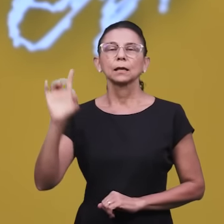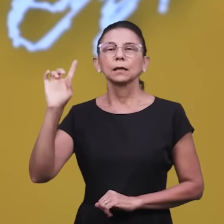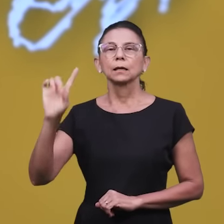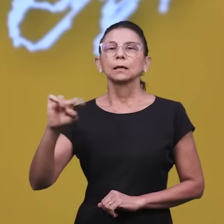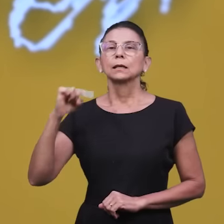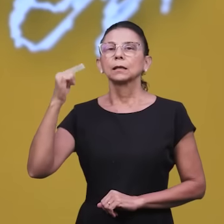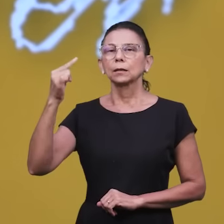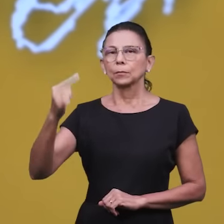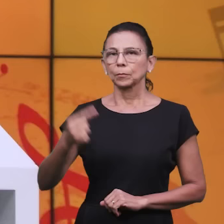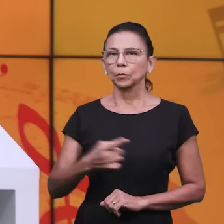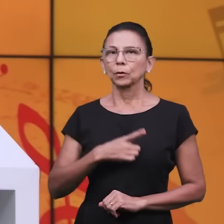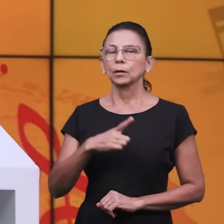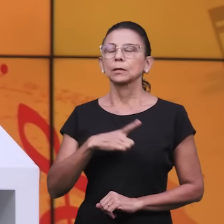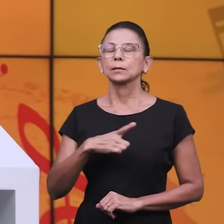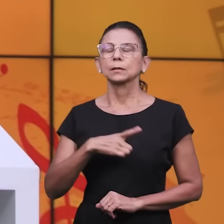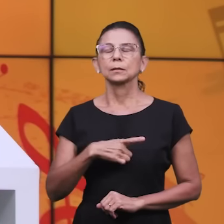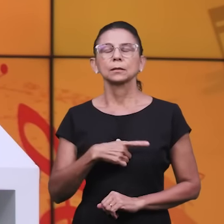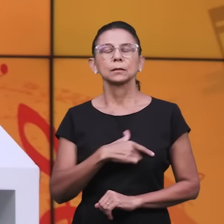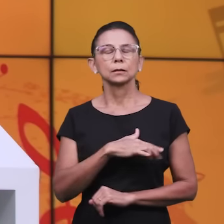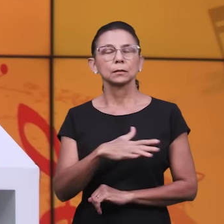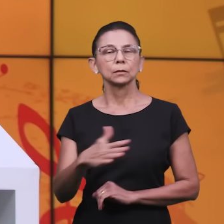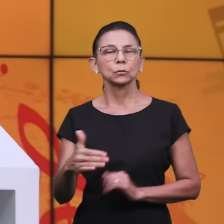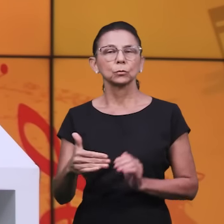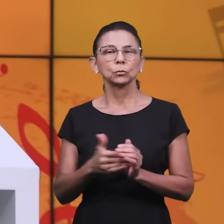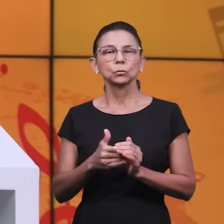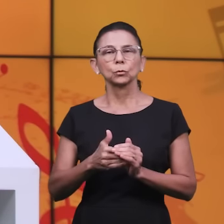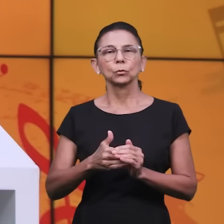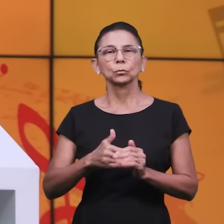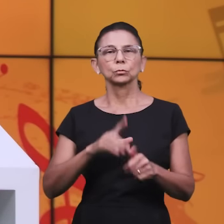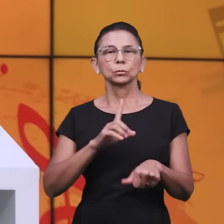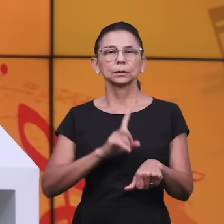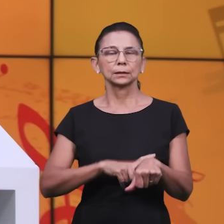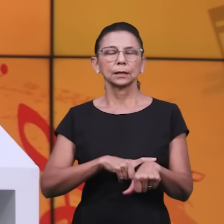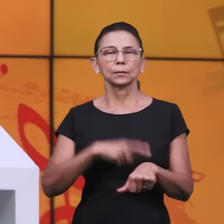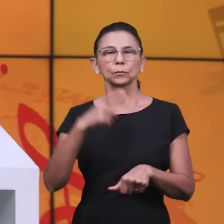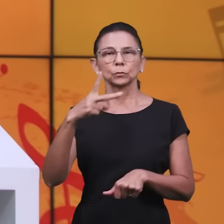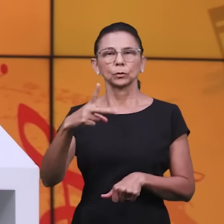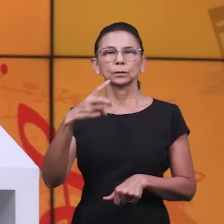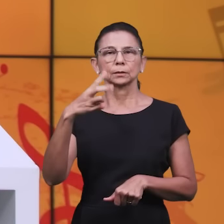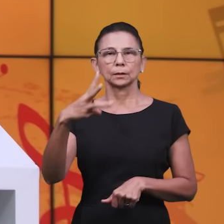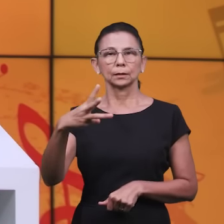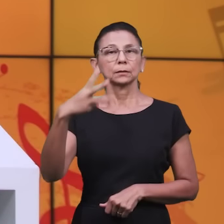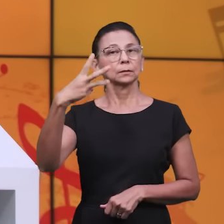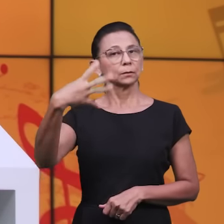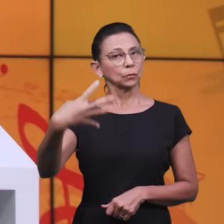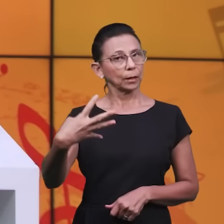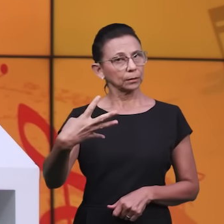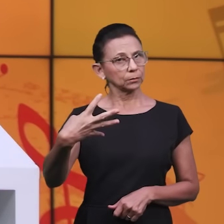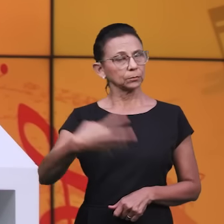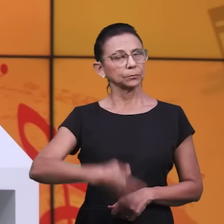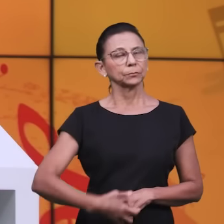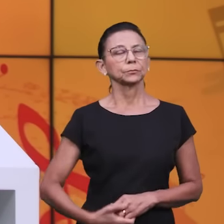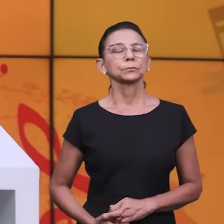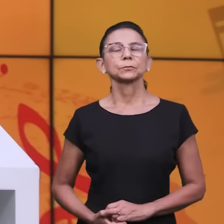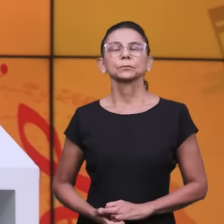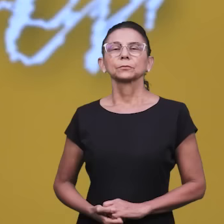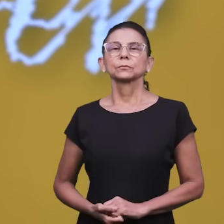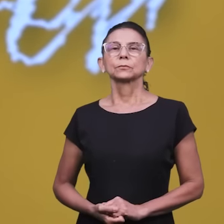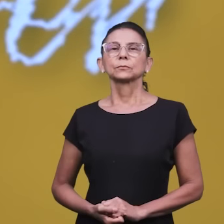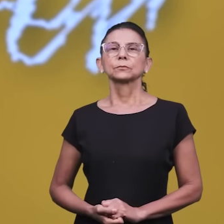Depois, nós temos a parte de tocar em todos os tempos. 1, 2, 3, 4.